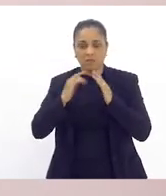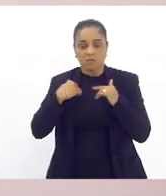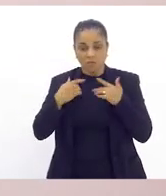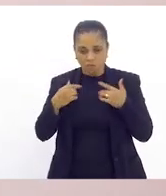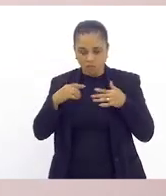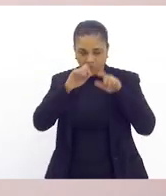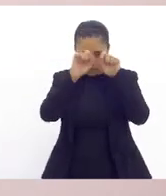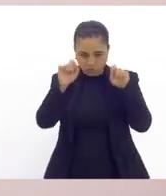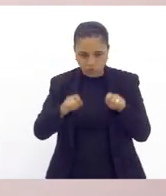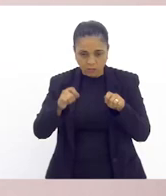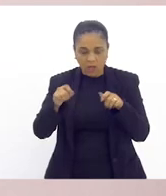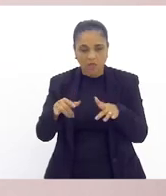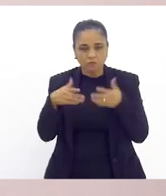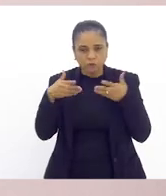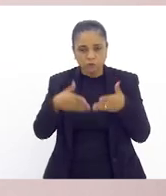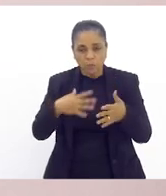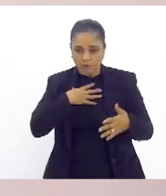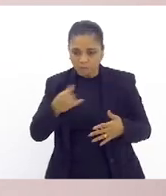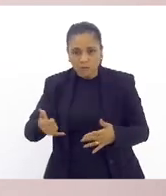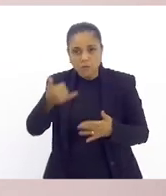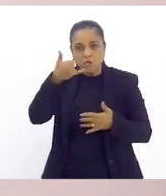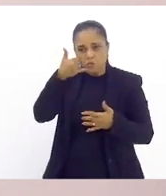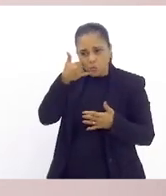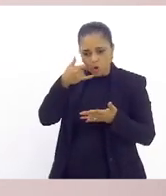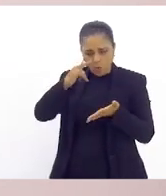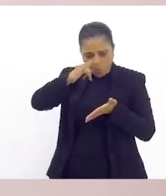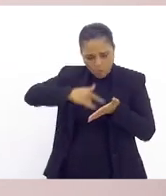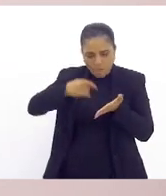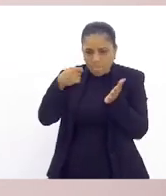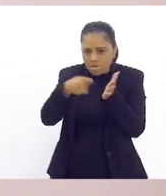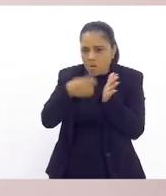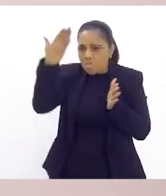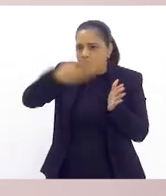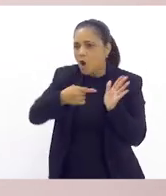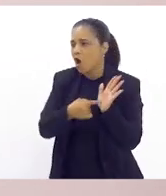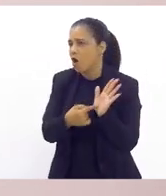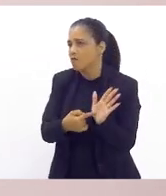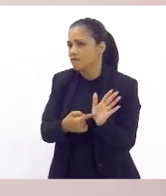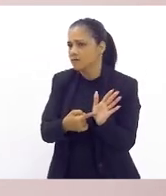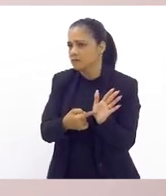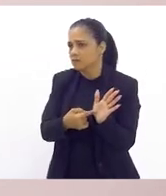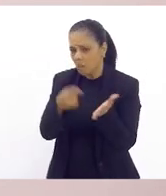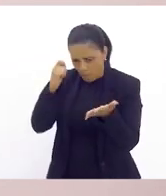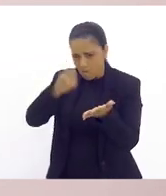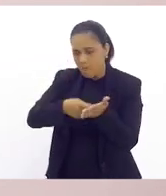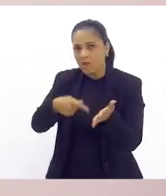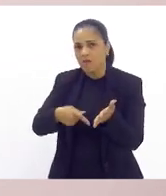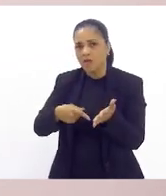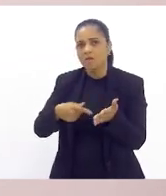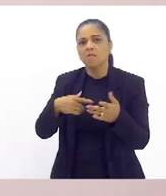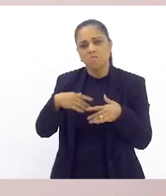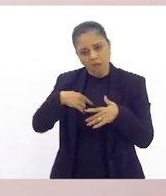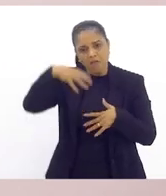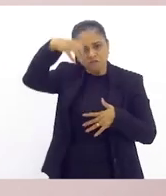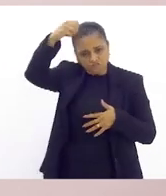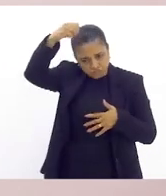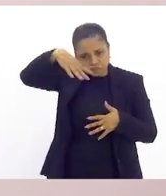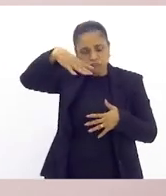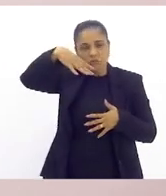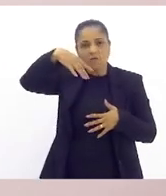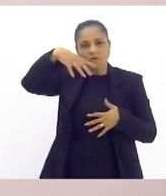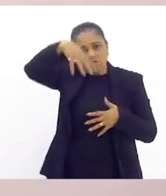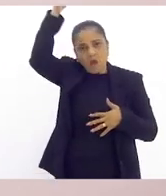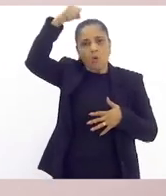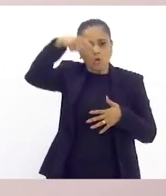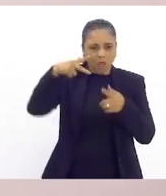minha filha me ligou na hora e eu mandei o comprovante que estava paga e o funcionário disse a gente vai ter que cortar e depois